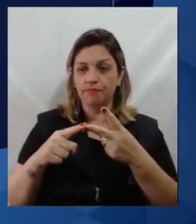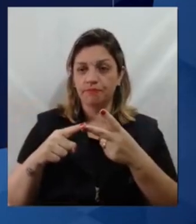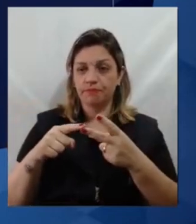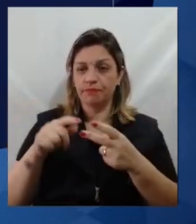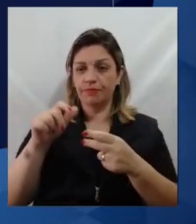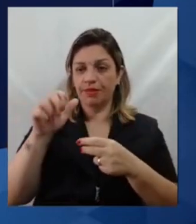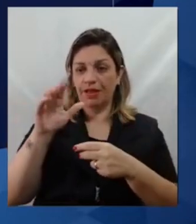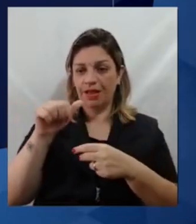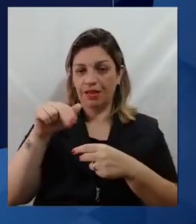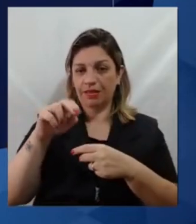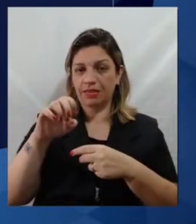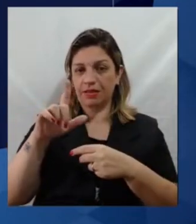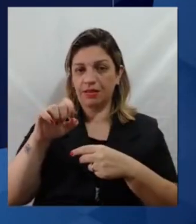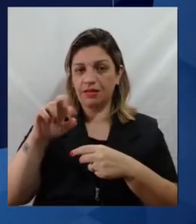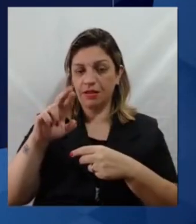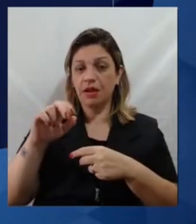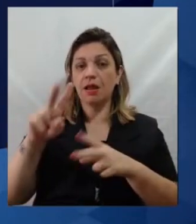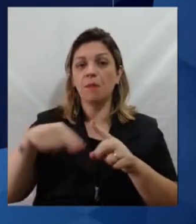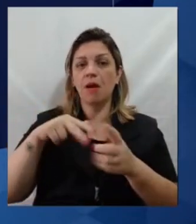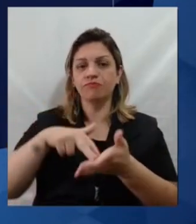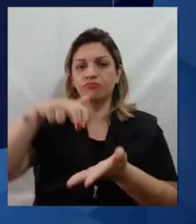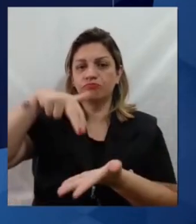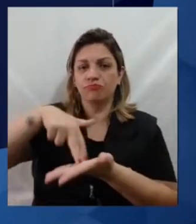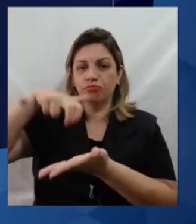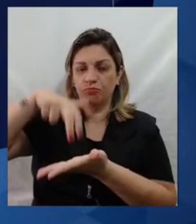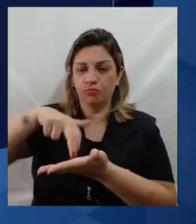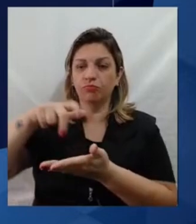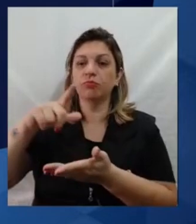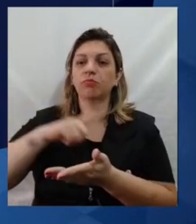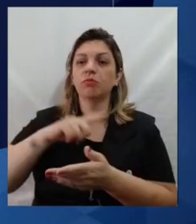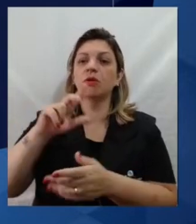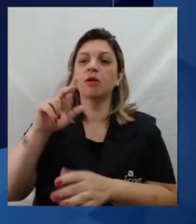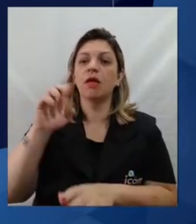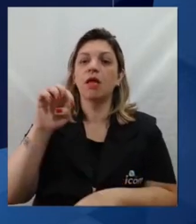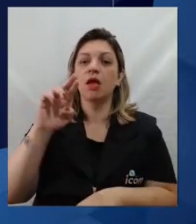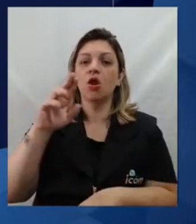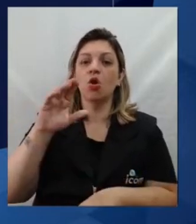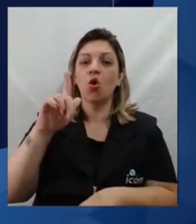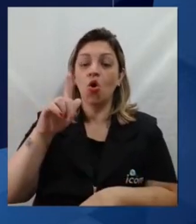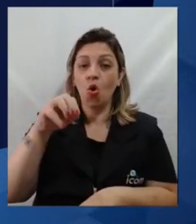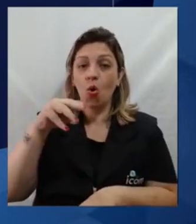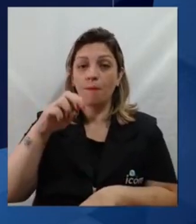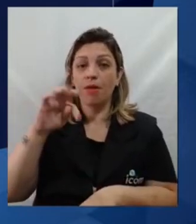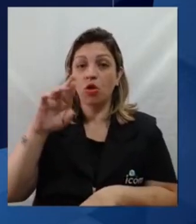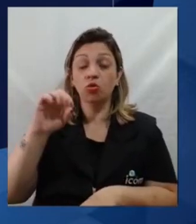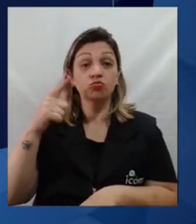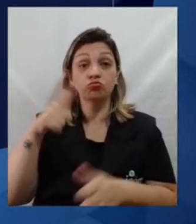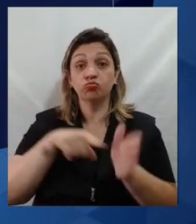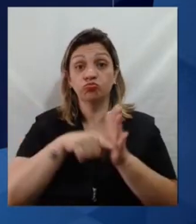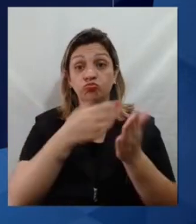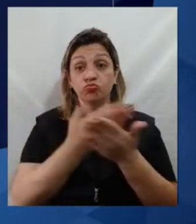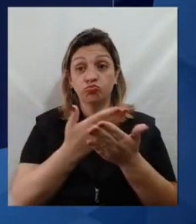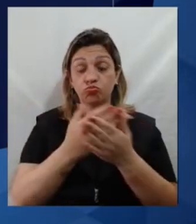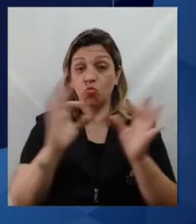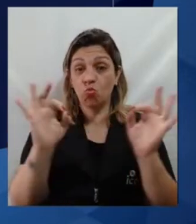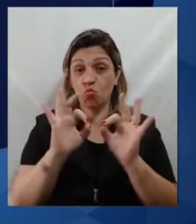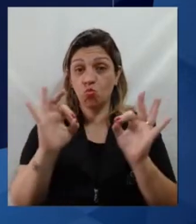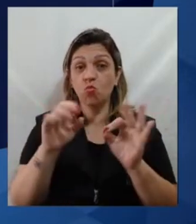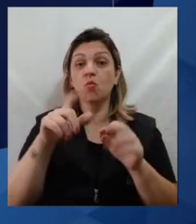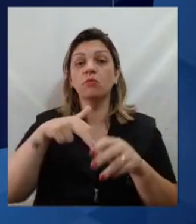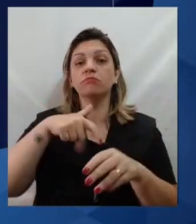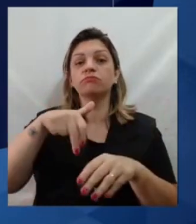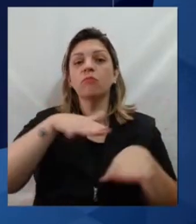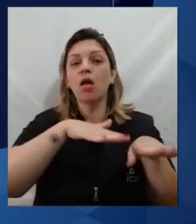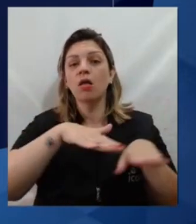exercícios aeróbicos foram realizados em ergômetros. Não houve nenhum estudo que realizou exercícios em esteira, exatamente pelo baixo